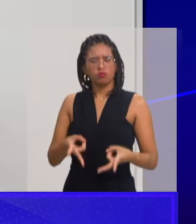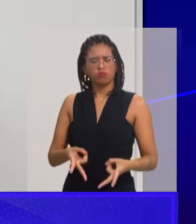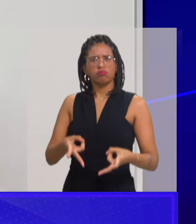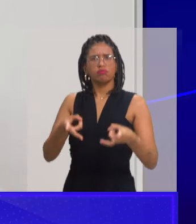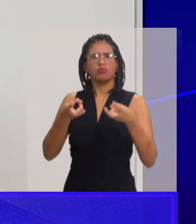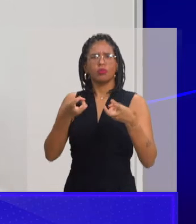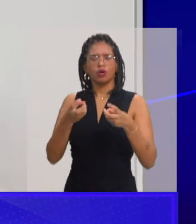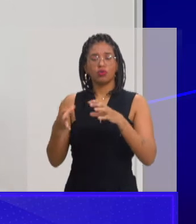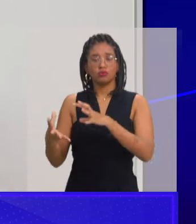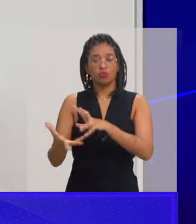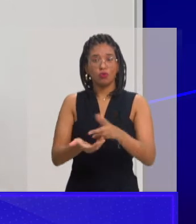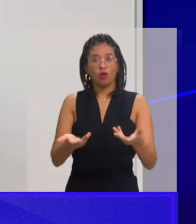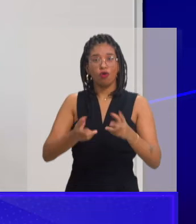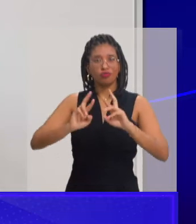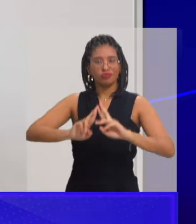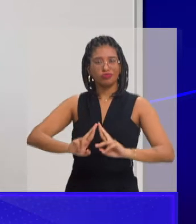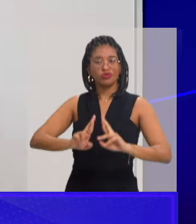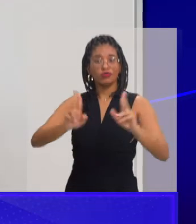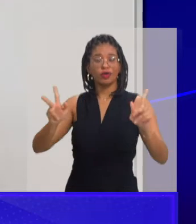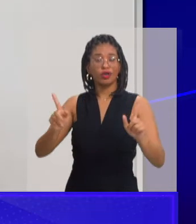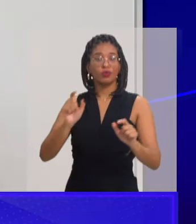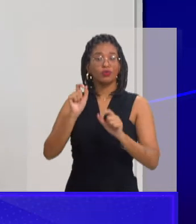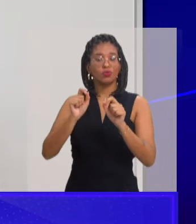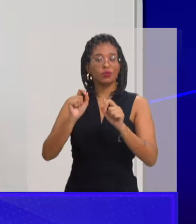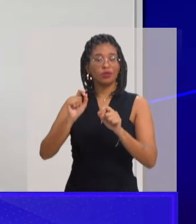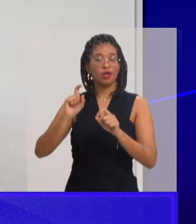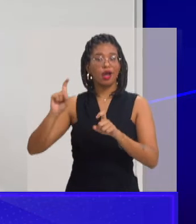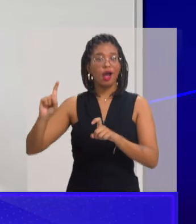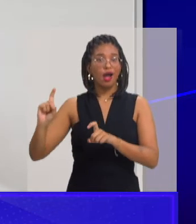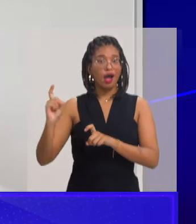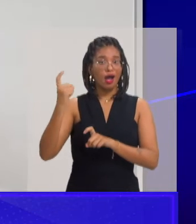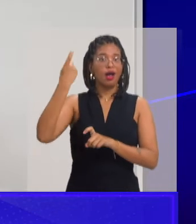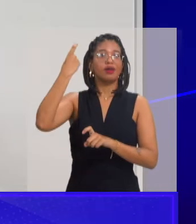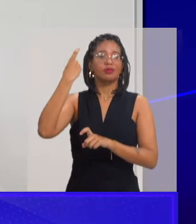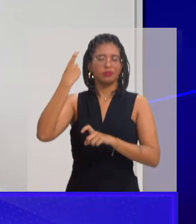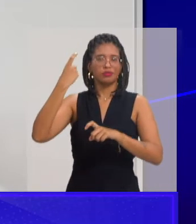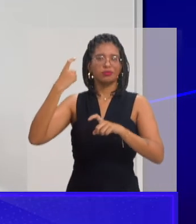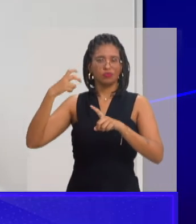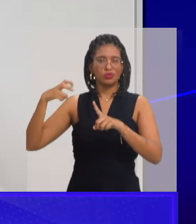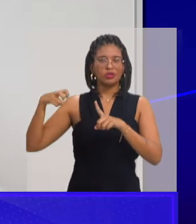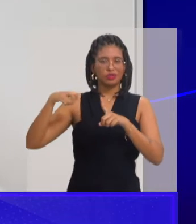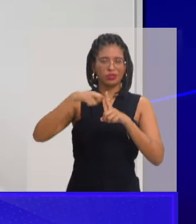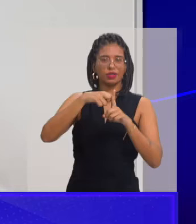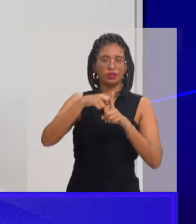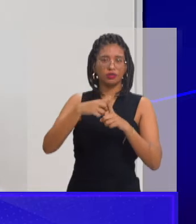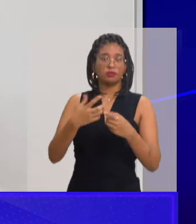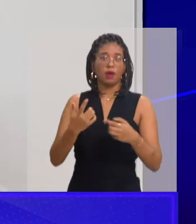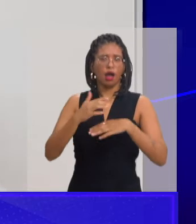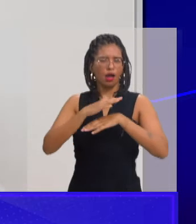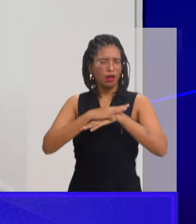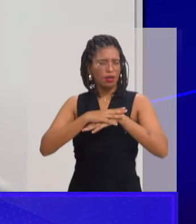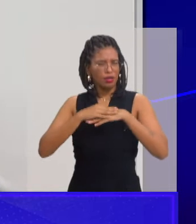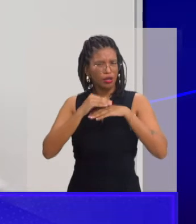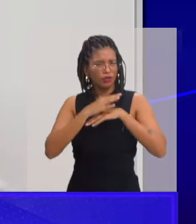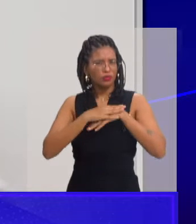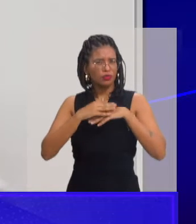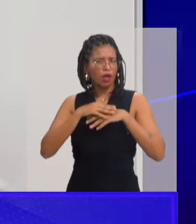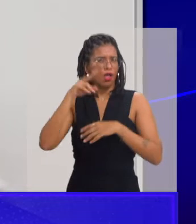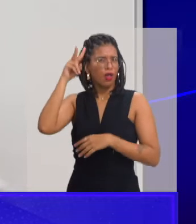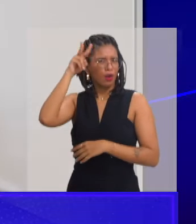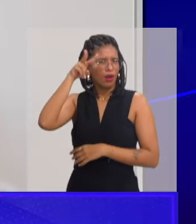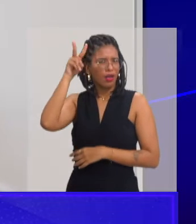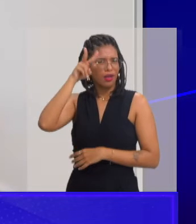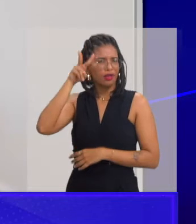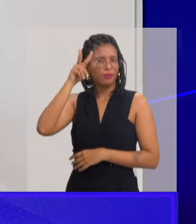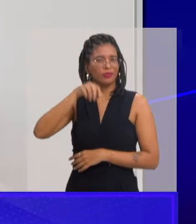o Jader pós-crime de trânsito, é um Jader mais duro, mais maduro, mais humano, com uma percepção de